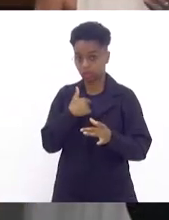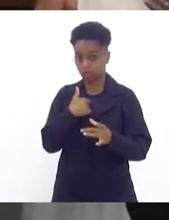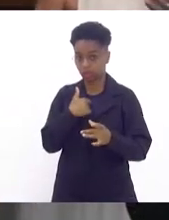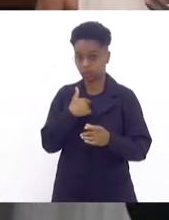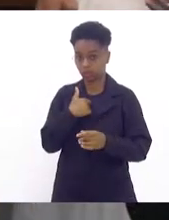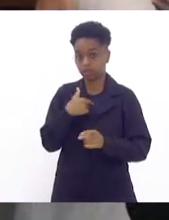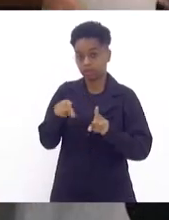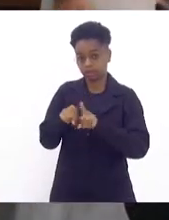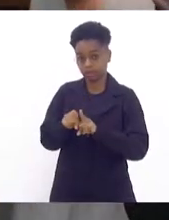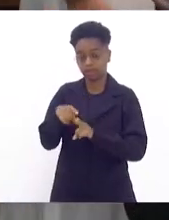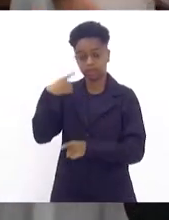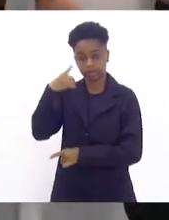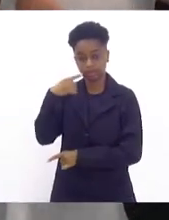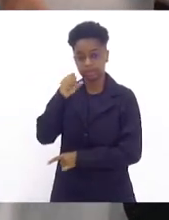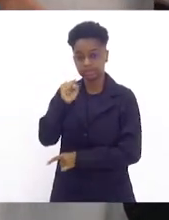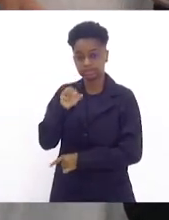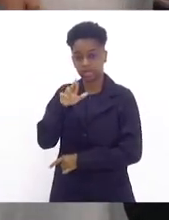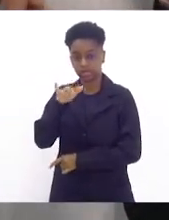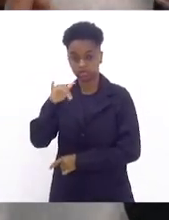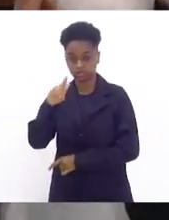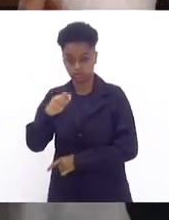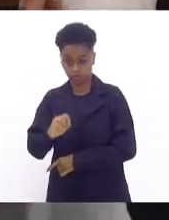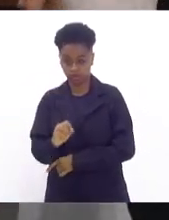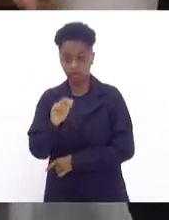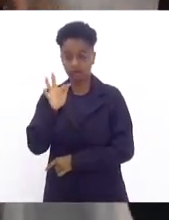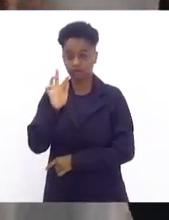eu e deputado Sérgio Fernandes,